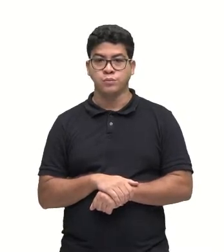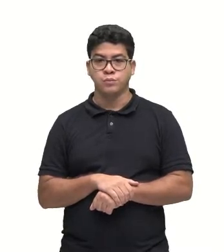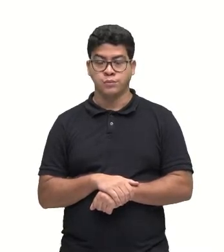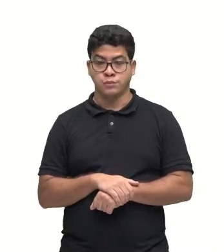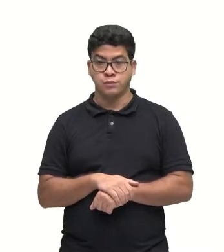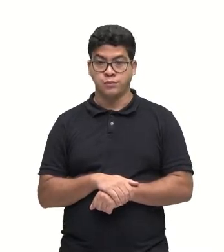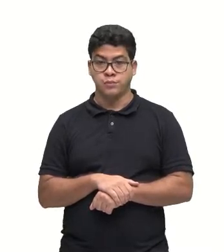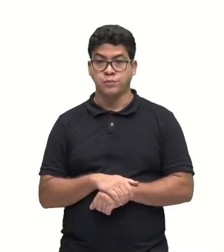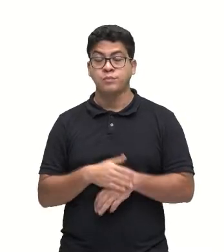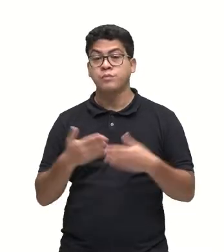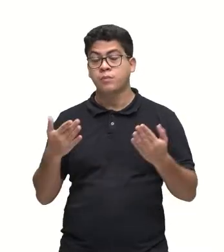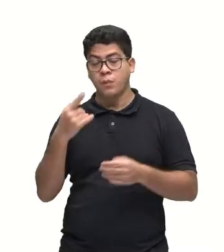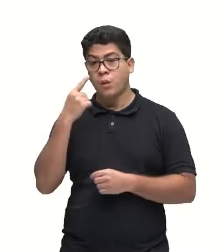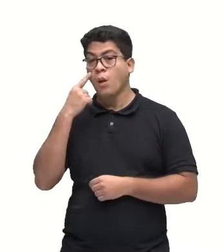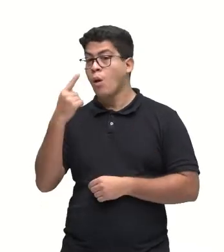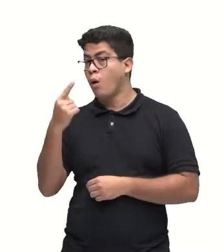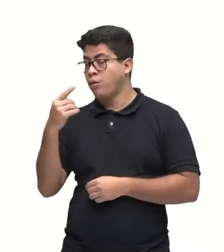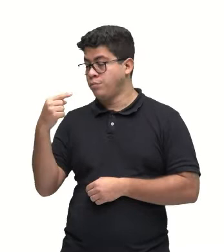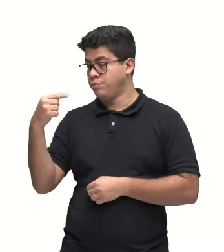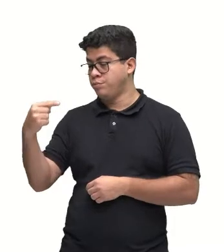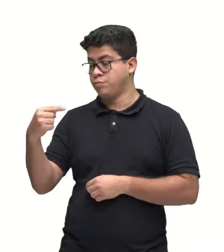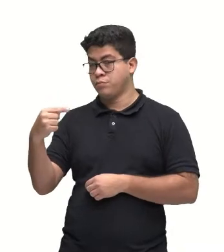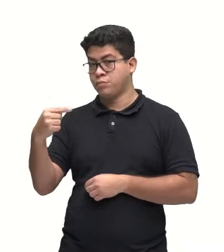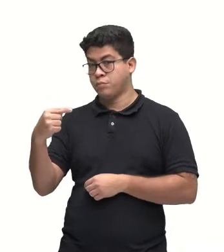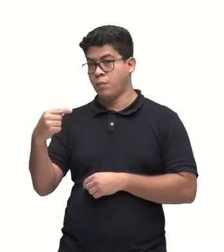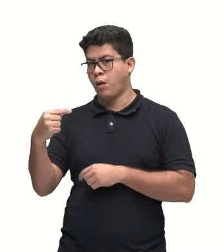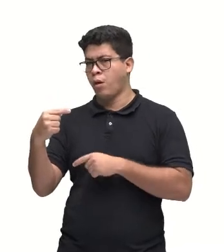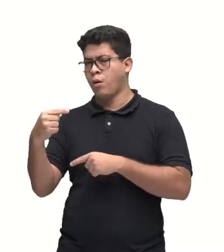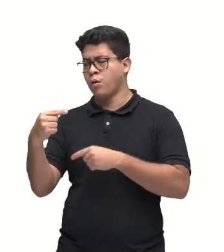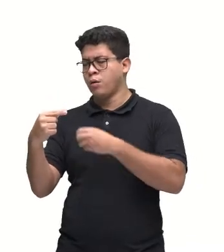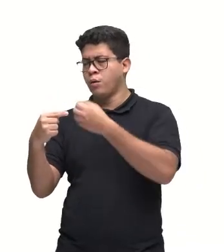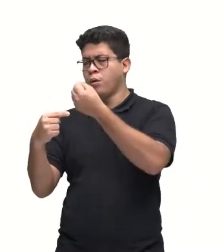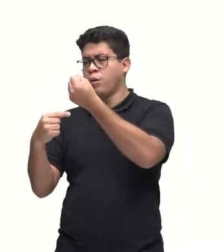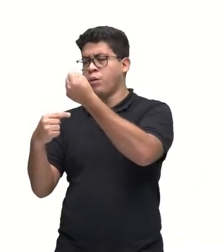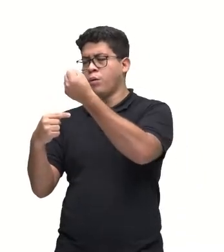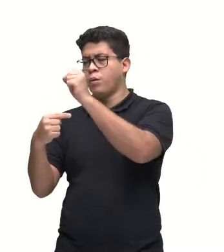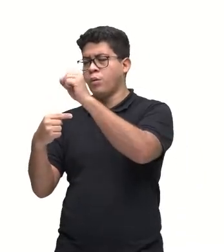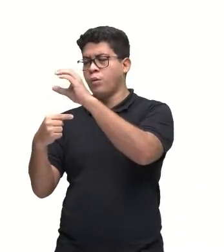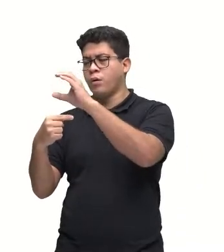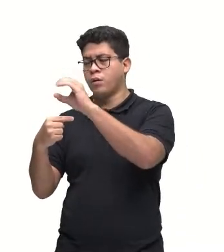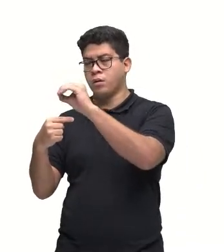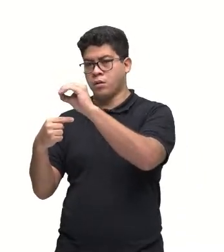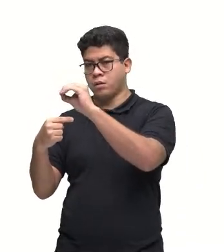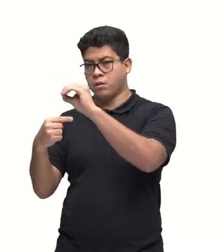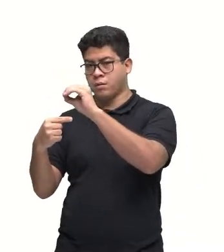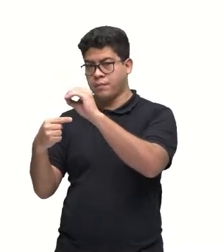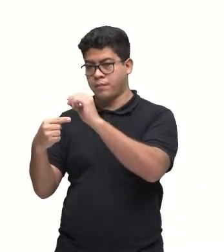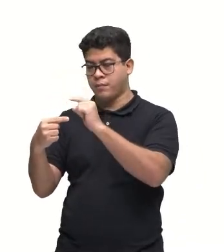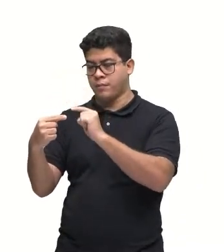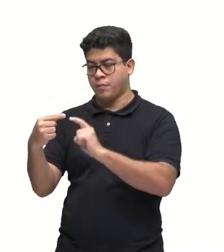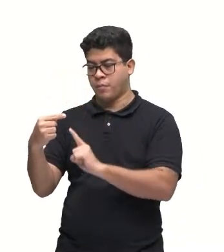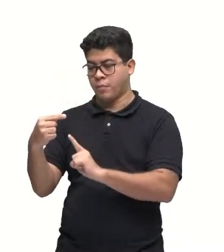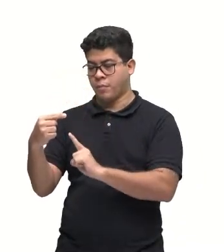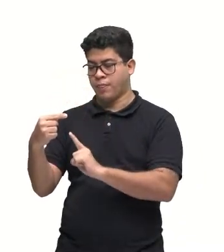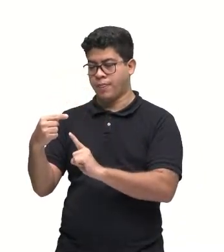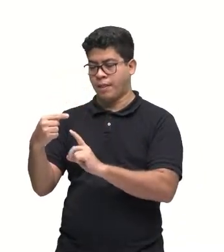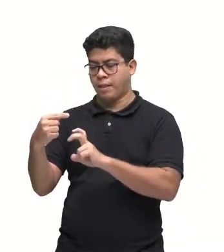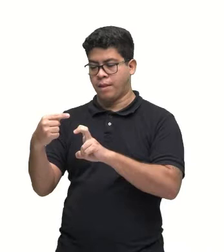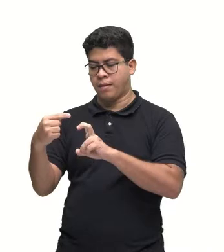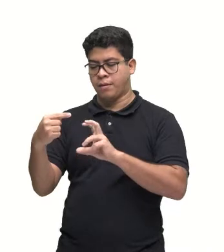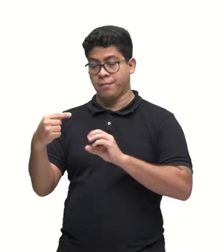só, de 80 para 150, a gente está aumentando a quantidade de funcionários,